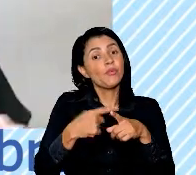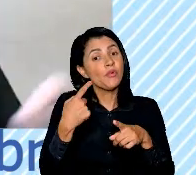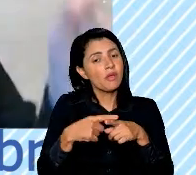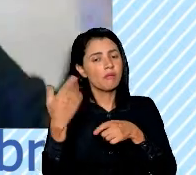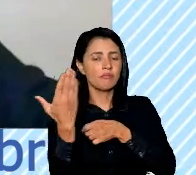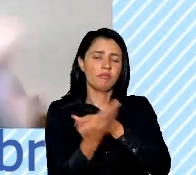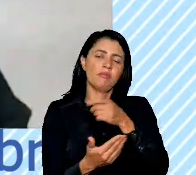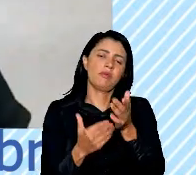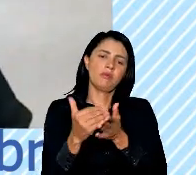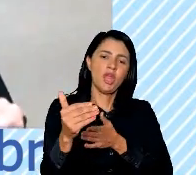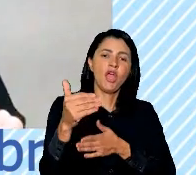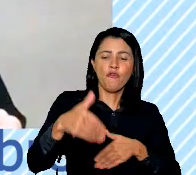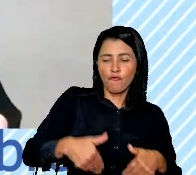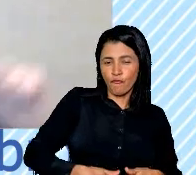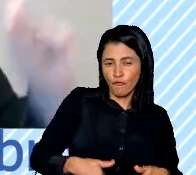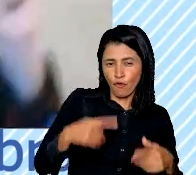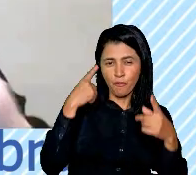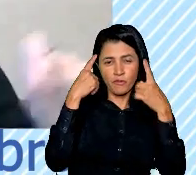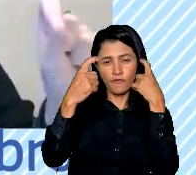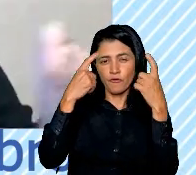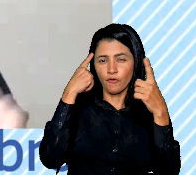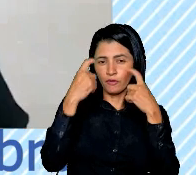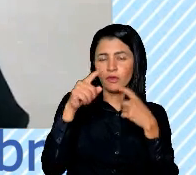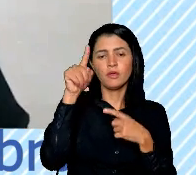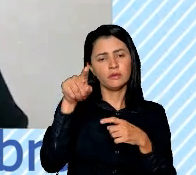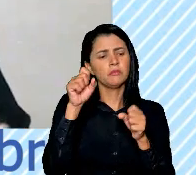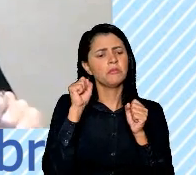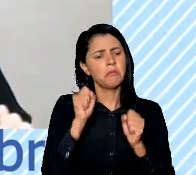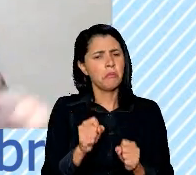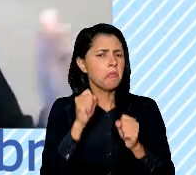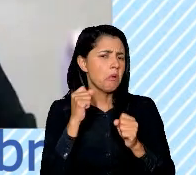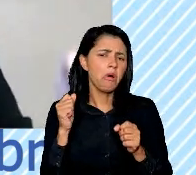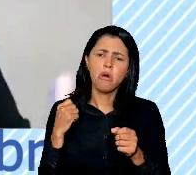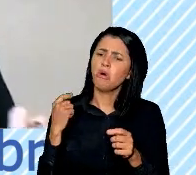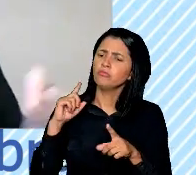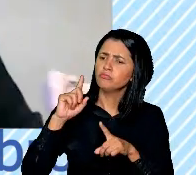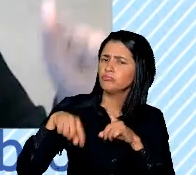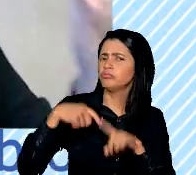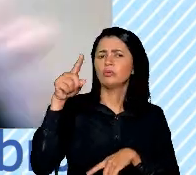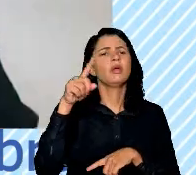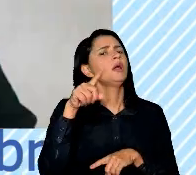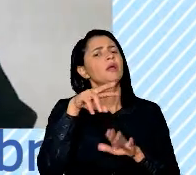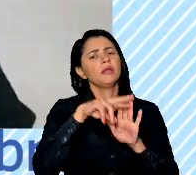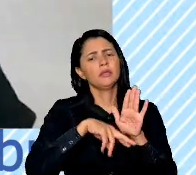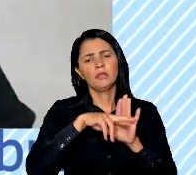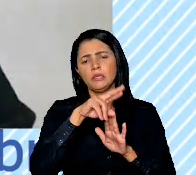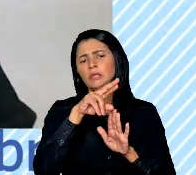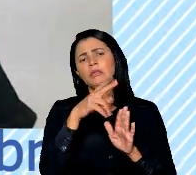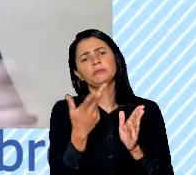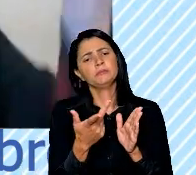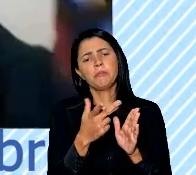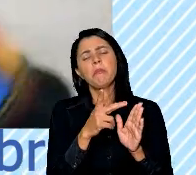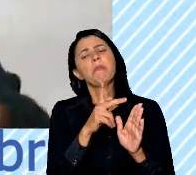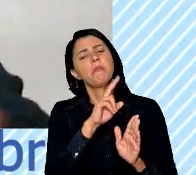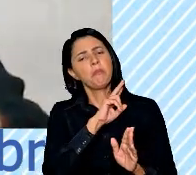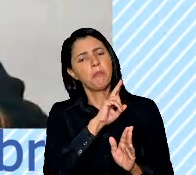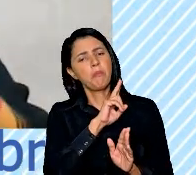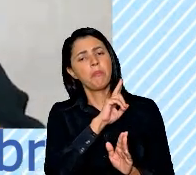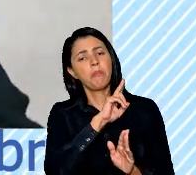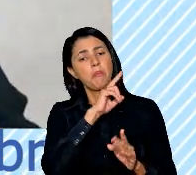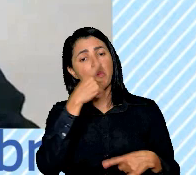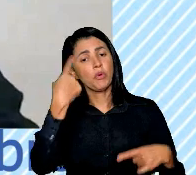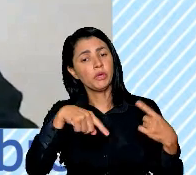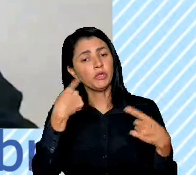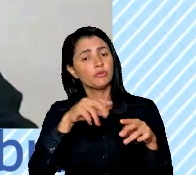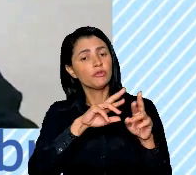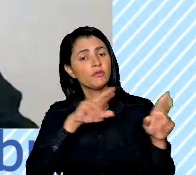princípio, fome e violência, por exemplo, podem ser superados em regimes políticos não democráticos. Ao passo que